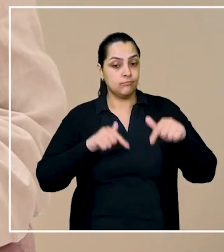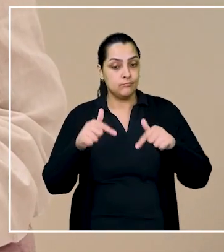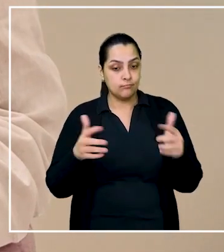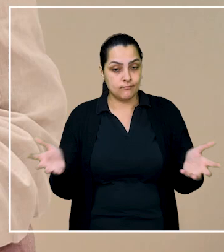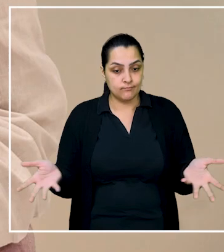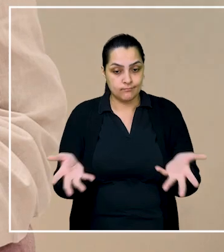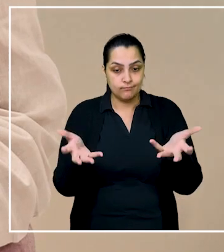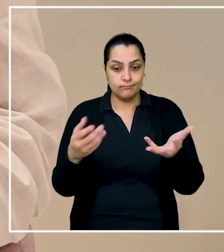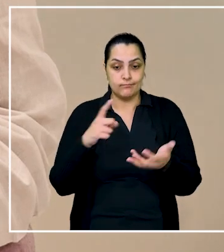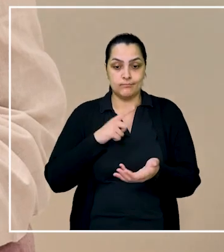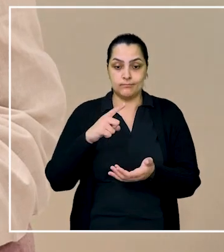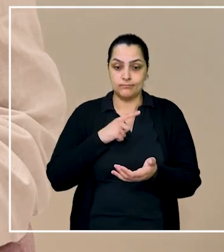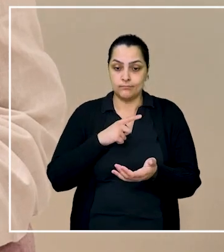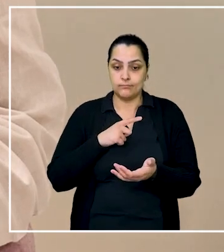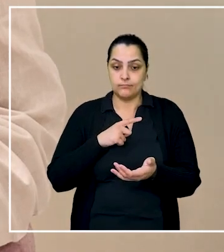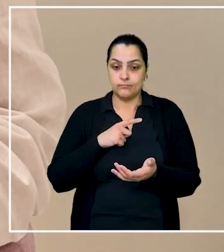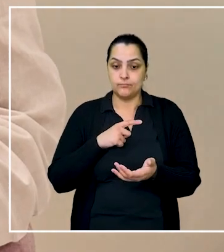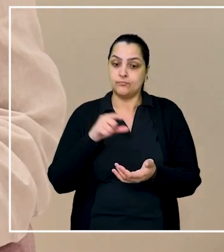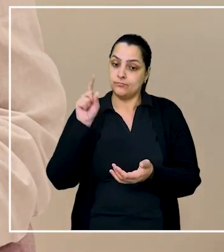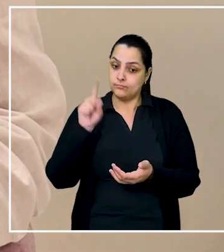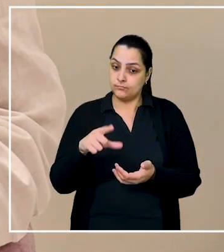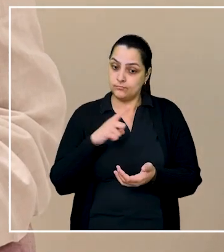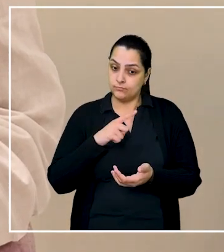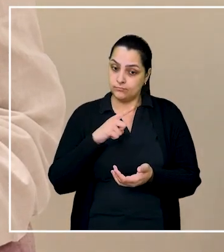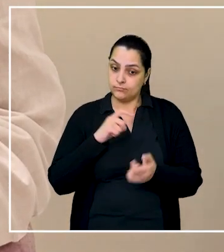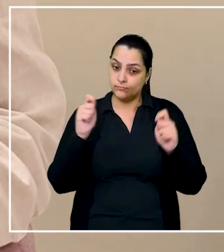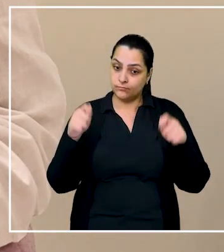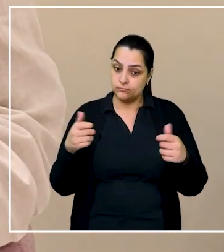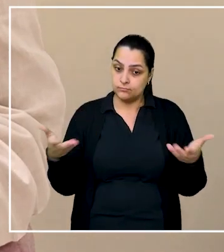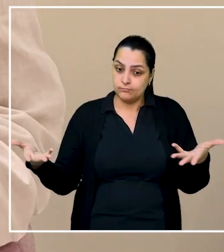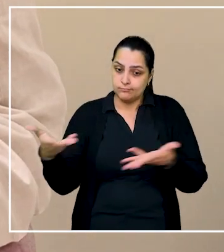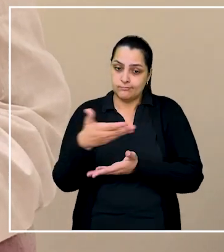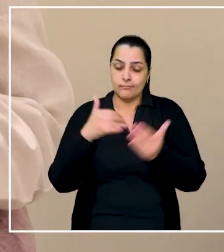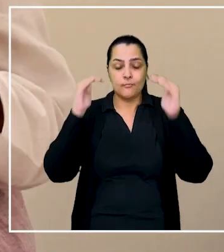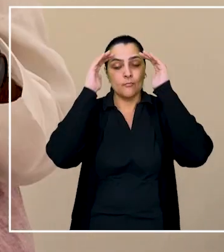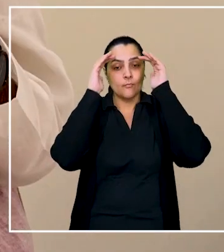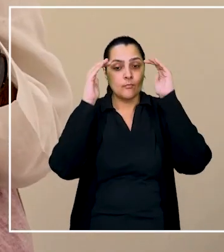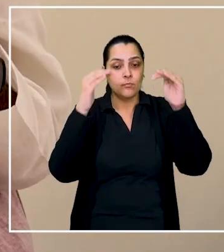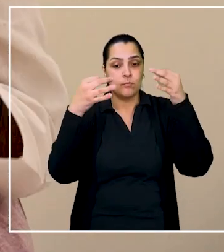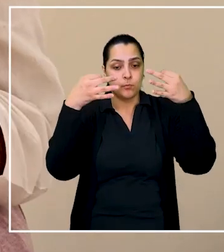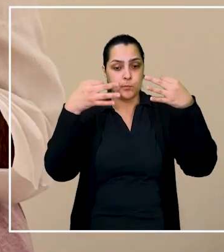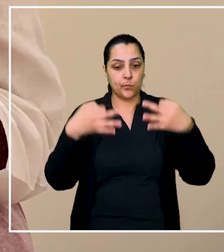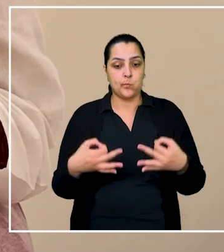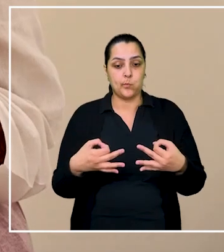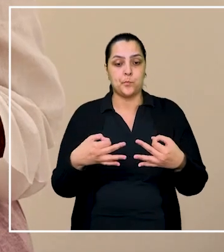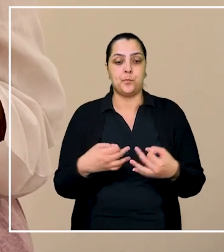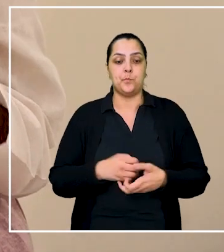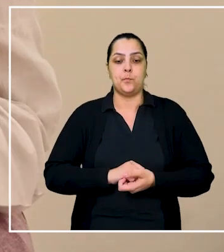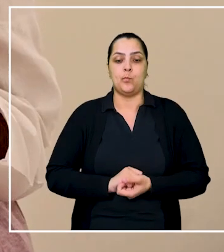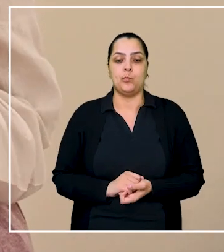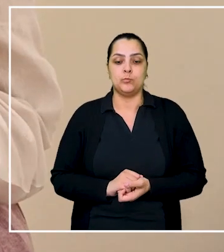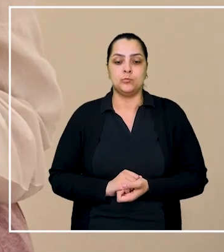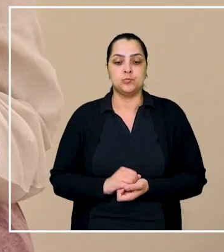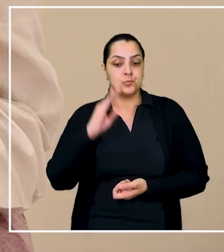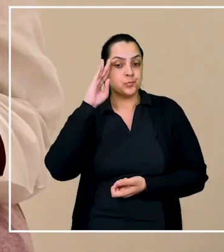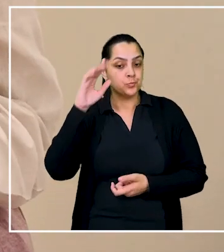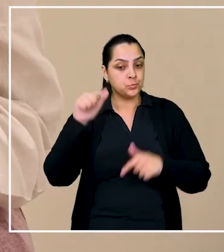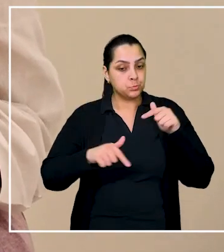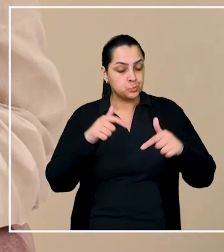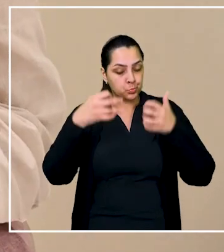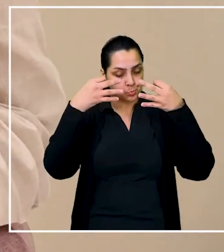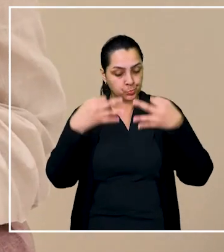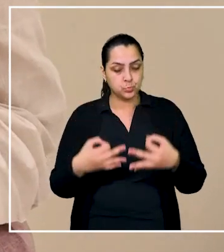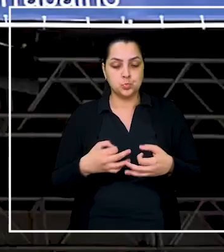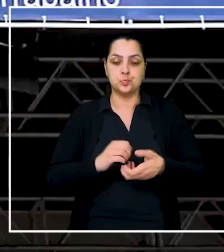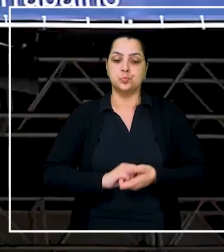the employers have that kind of relationship where everybody respect the principles